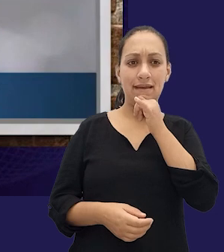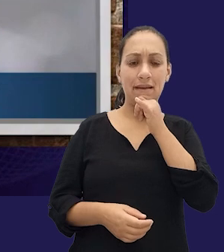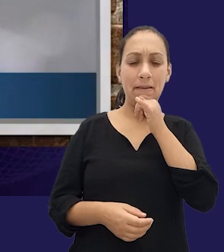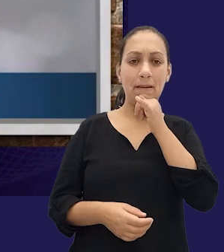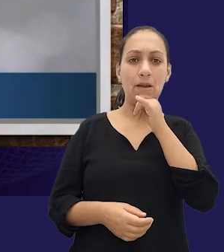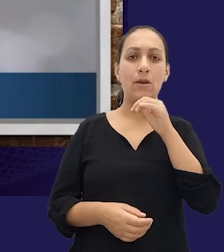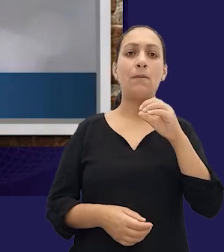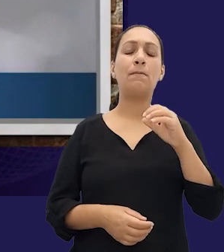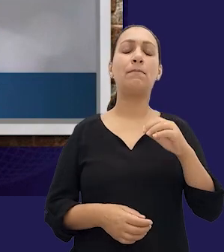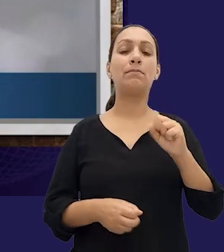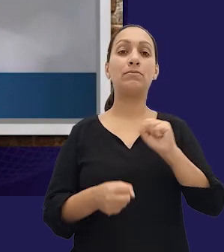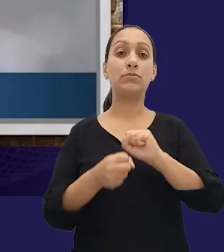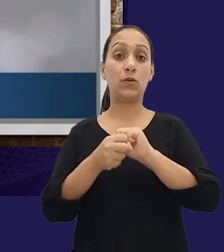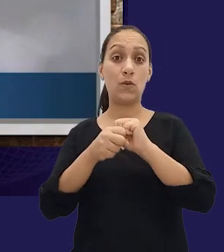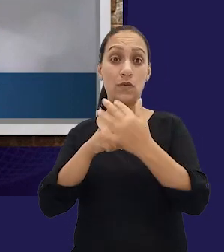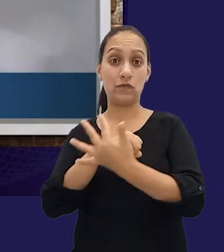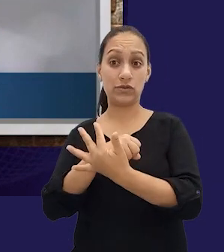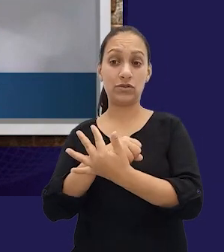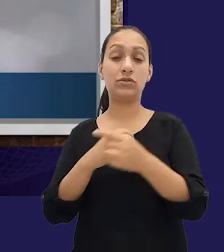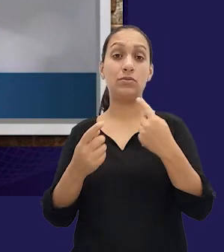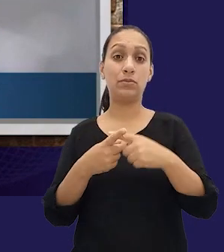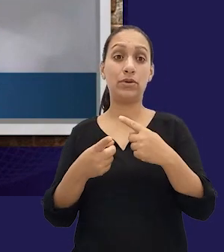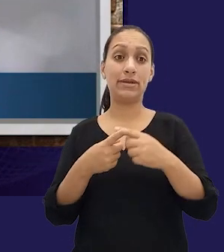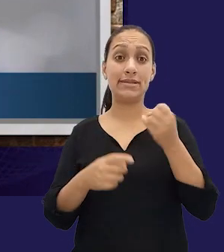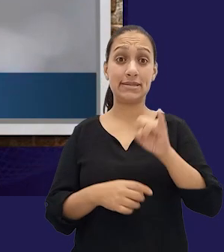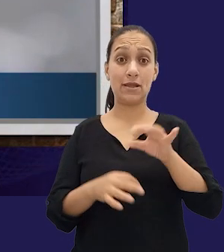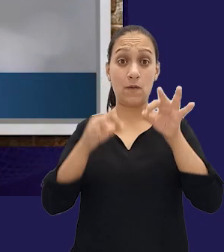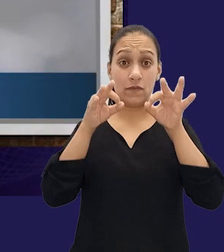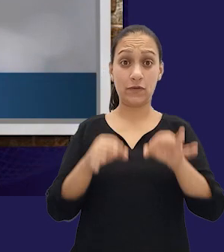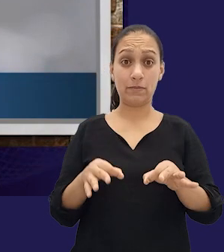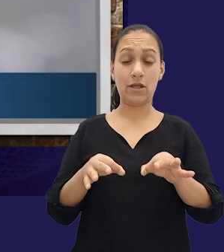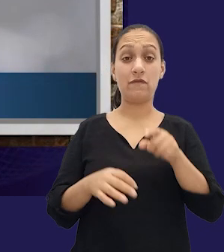COVID é fundamental. Por quê? Porque se ficar confirmado que